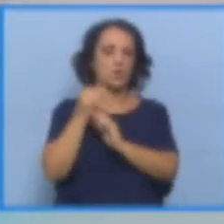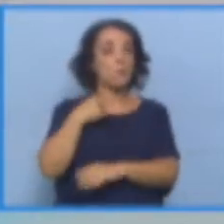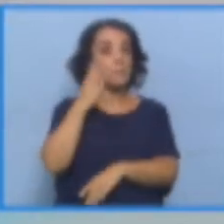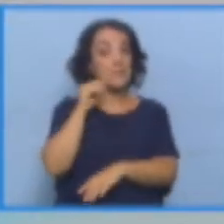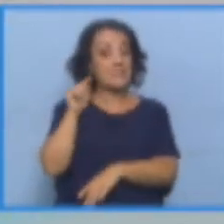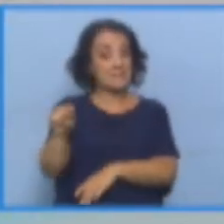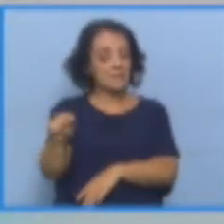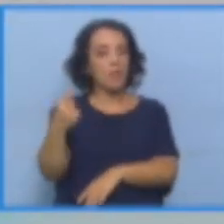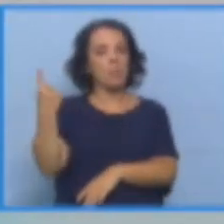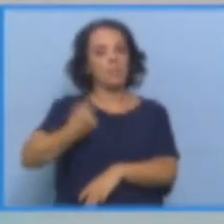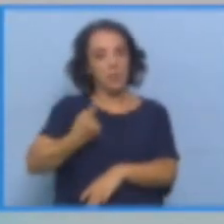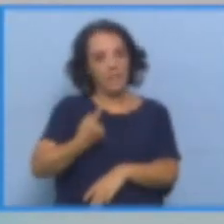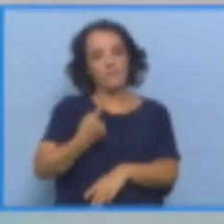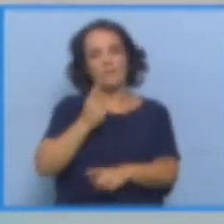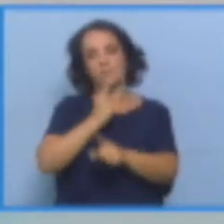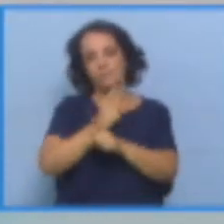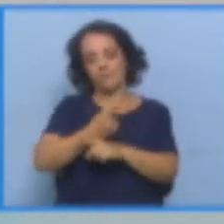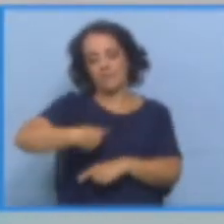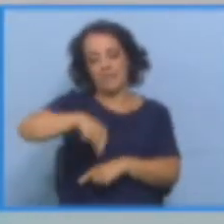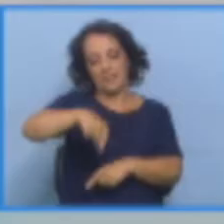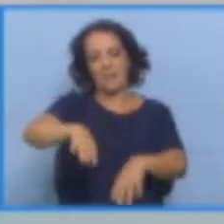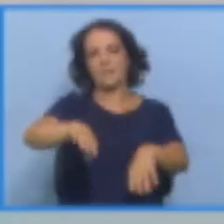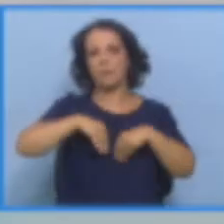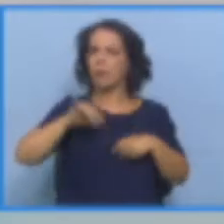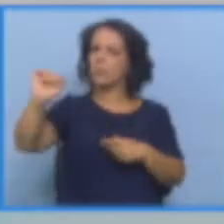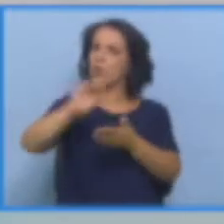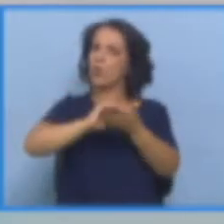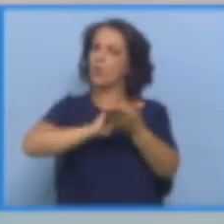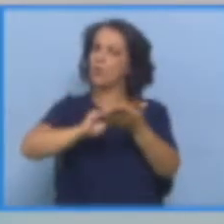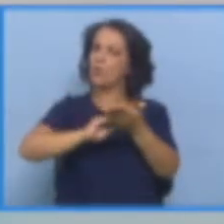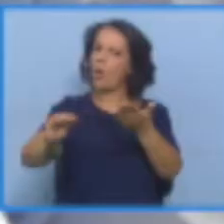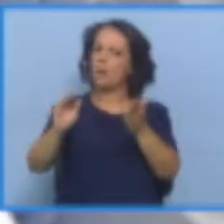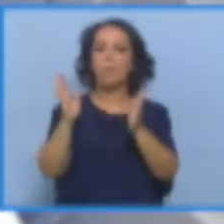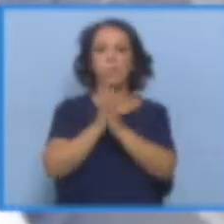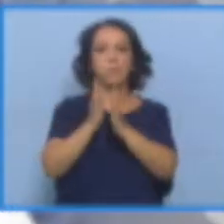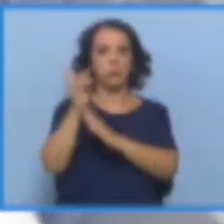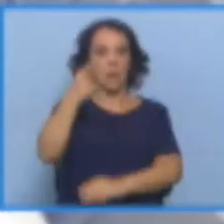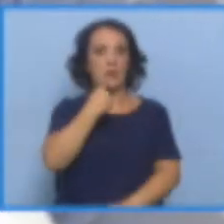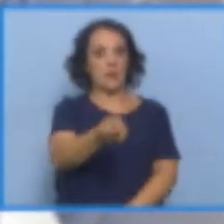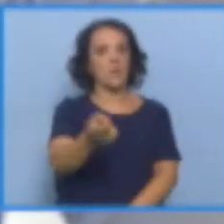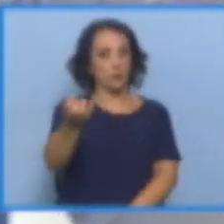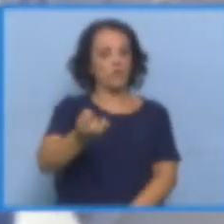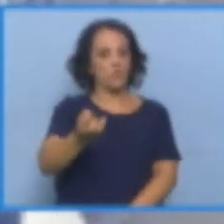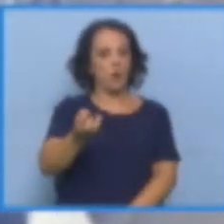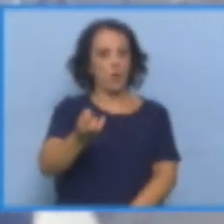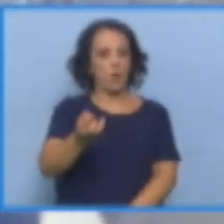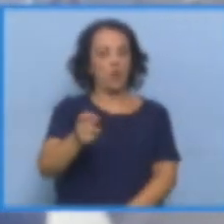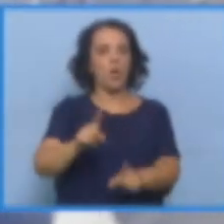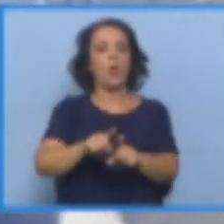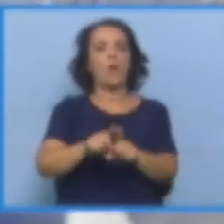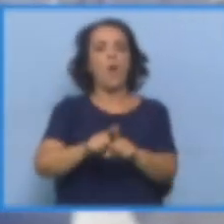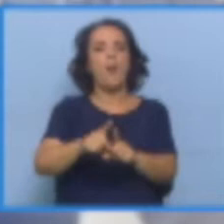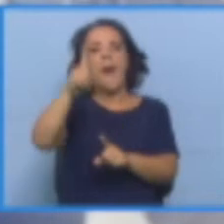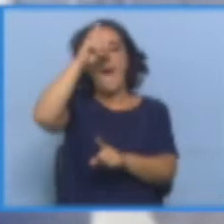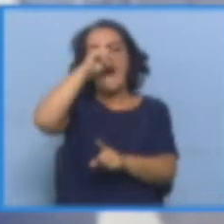devia ser também assumida aqui. Na sua nota pastoral, os bispos dizem querer terminar com a pastoral da